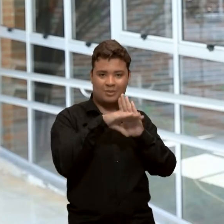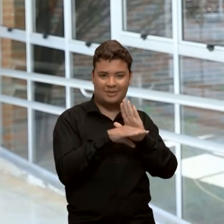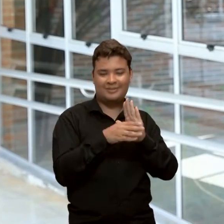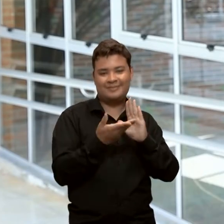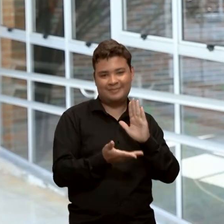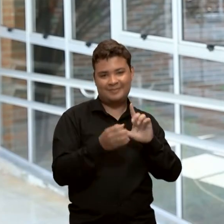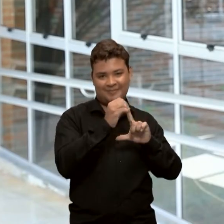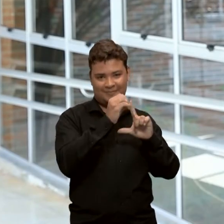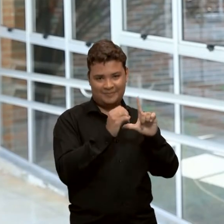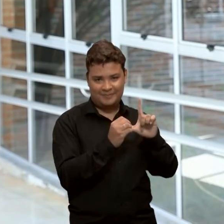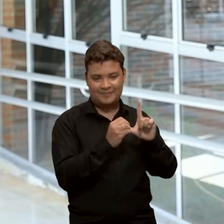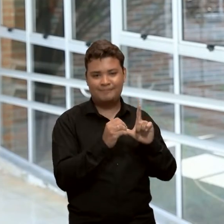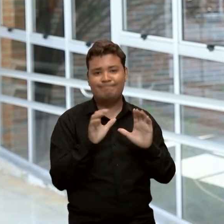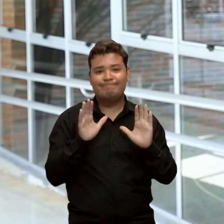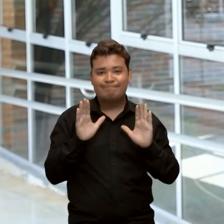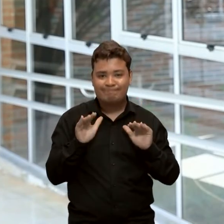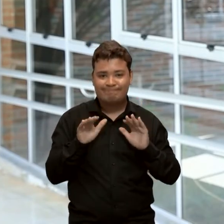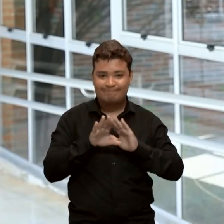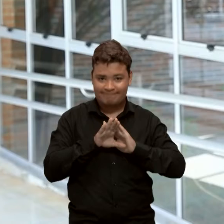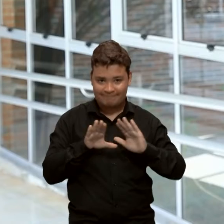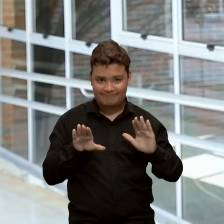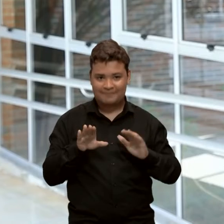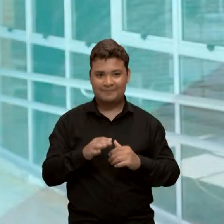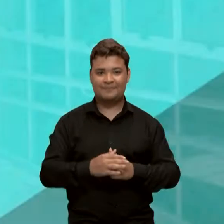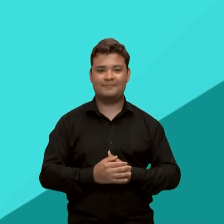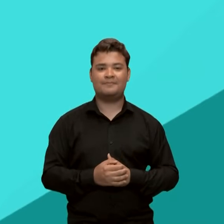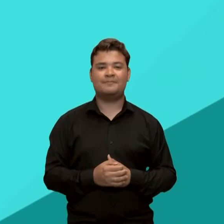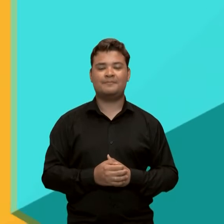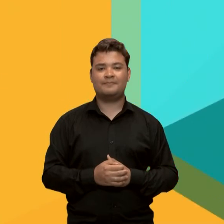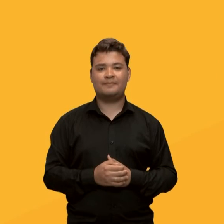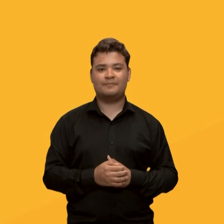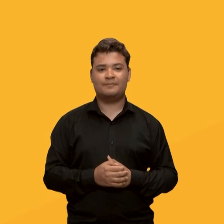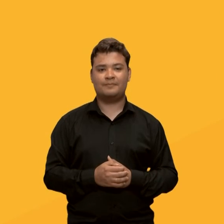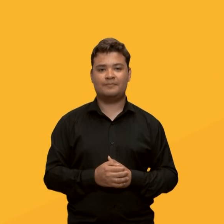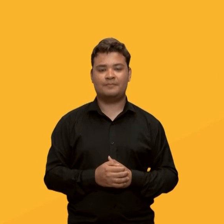TV UFG. Eu me despeço aqui. Até a próxima.